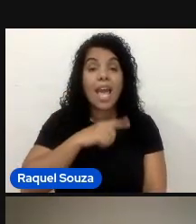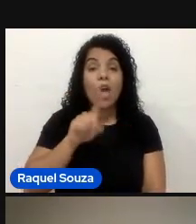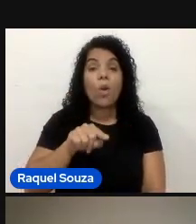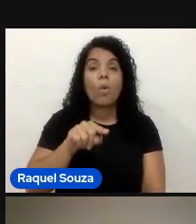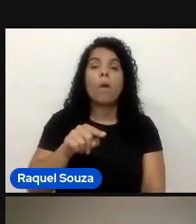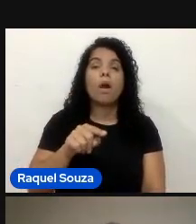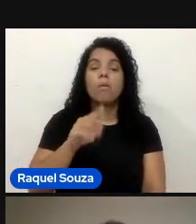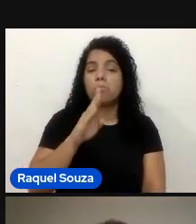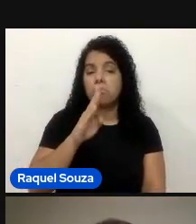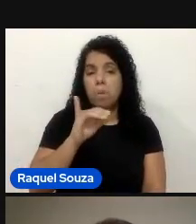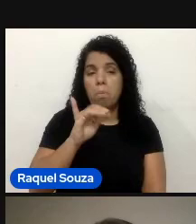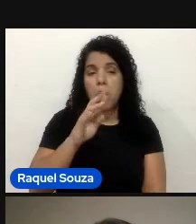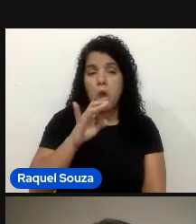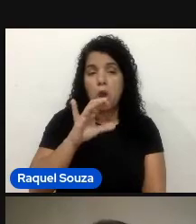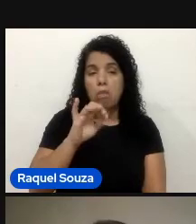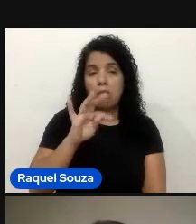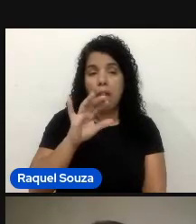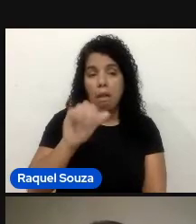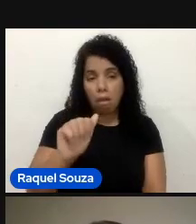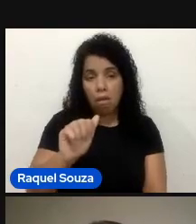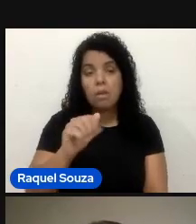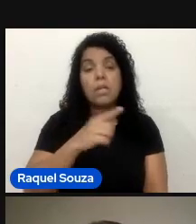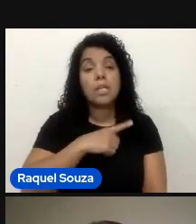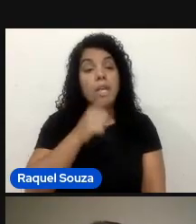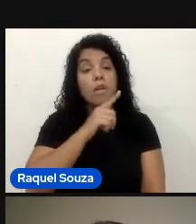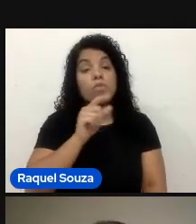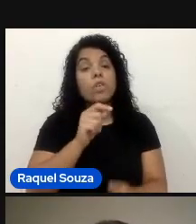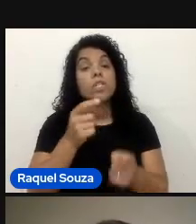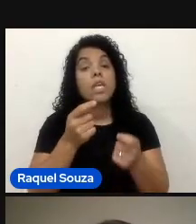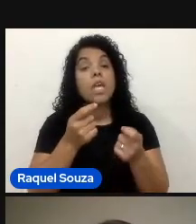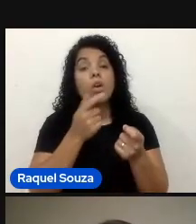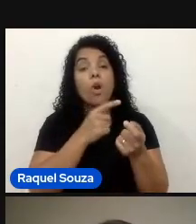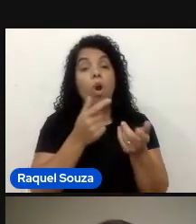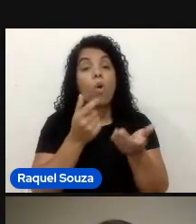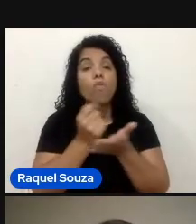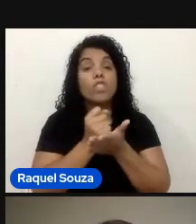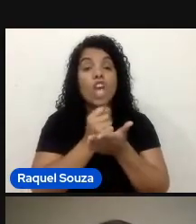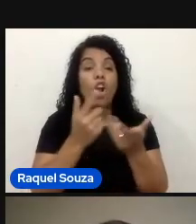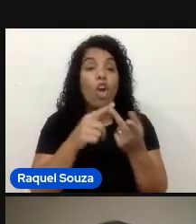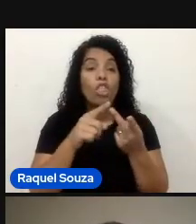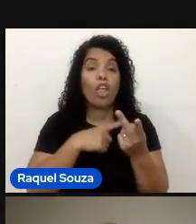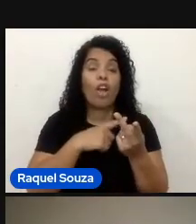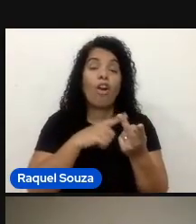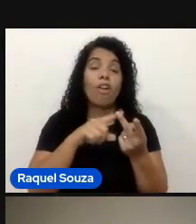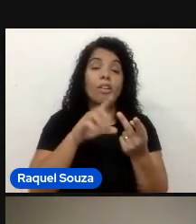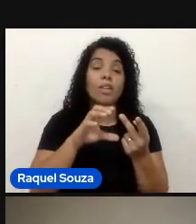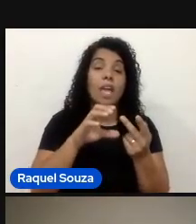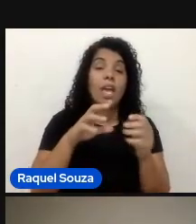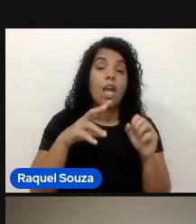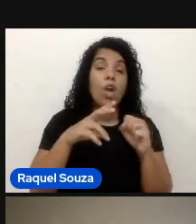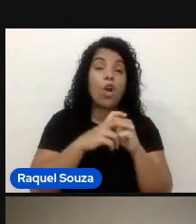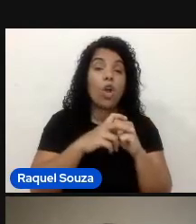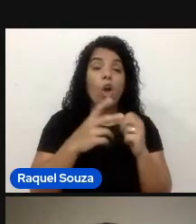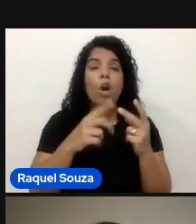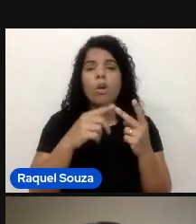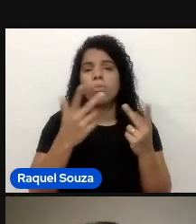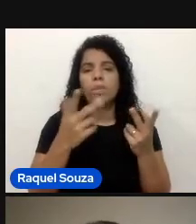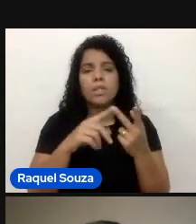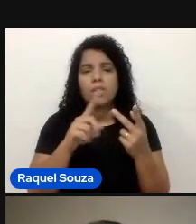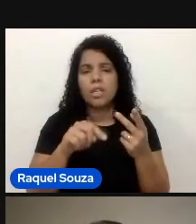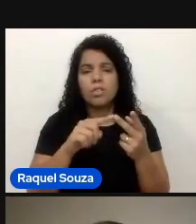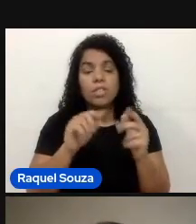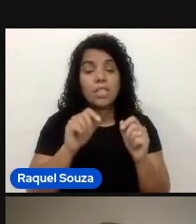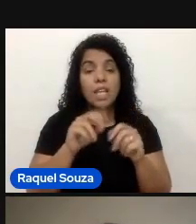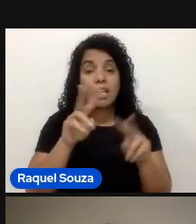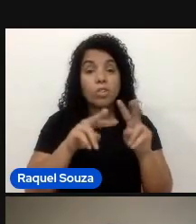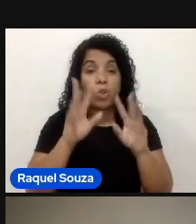biblioteca que você controla o Chrome, basicamente, o Chromium, a engine do Chrome. Você tem controle sobre tudo no Chrome.